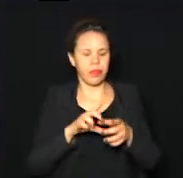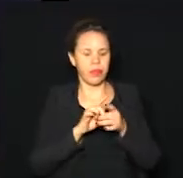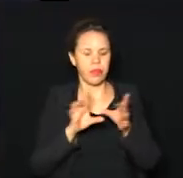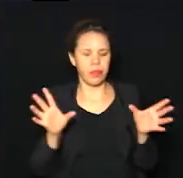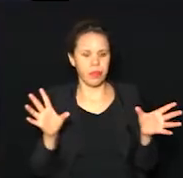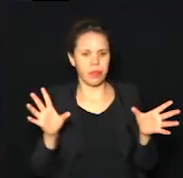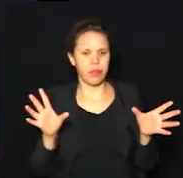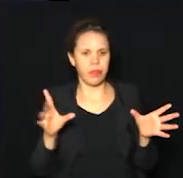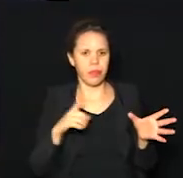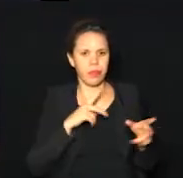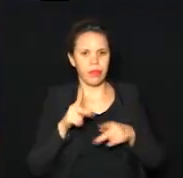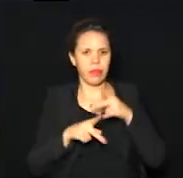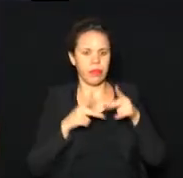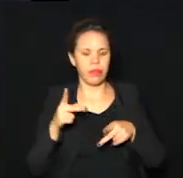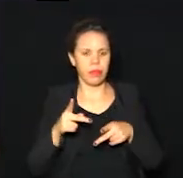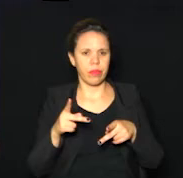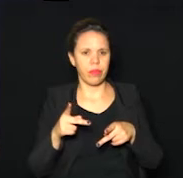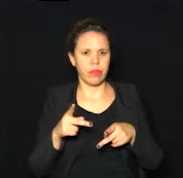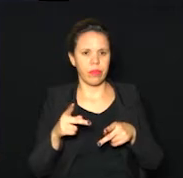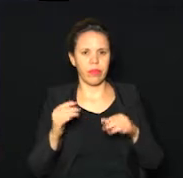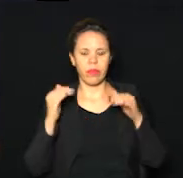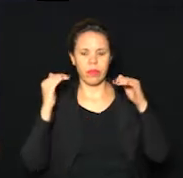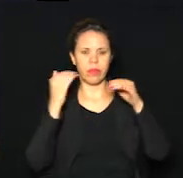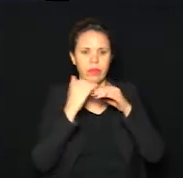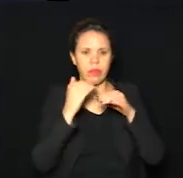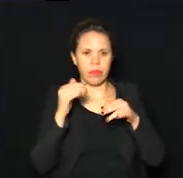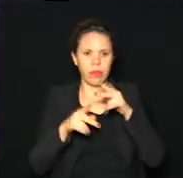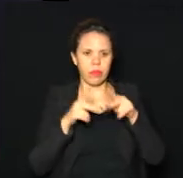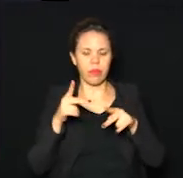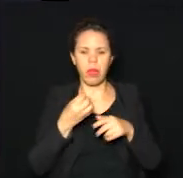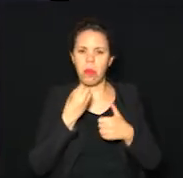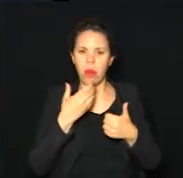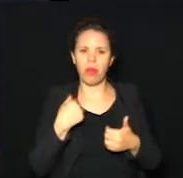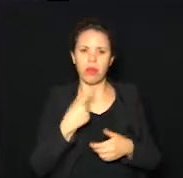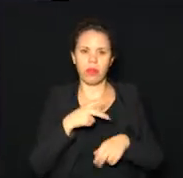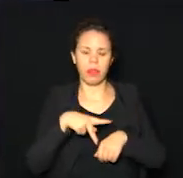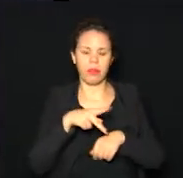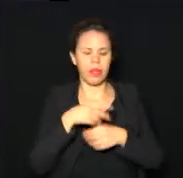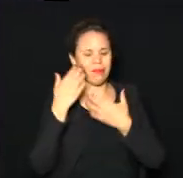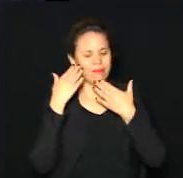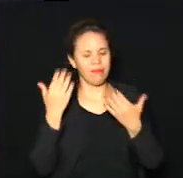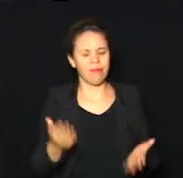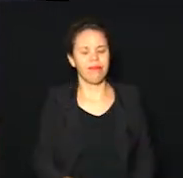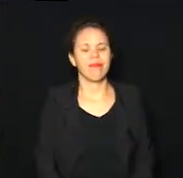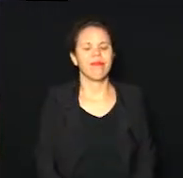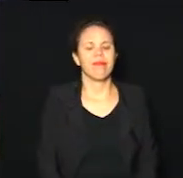democracia e ter pessoas que estão à altura dessa população tão boa que é o nosso país. Muito obrigado.